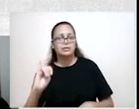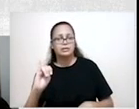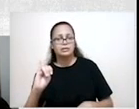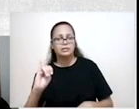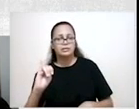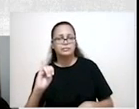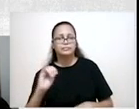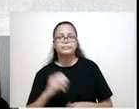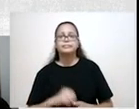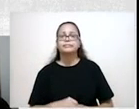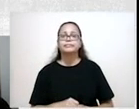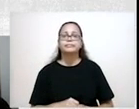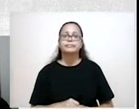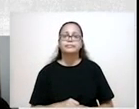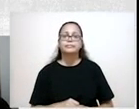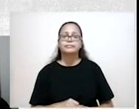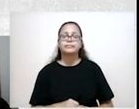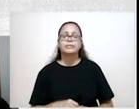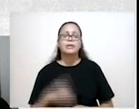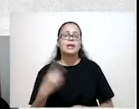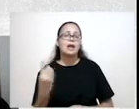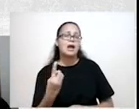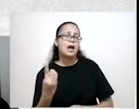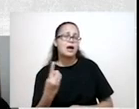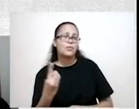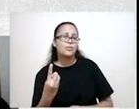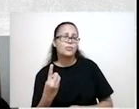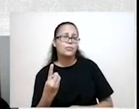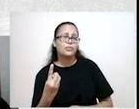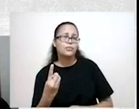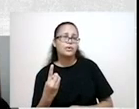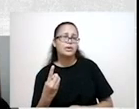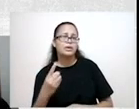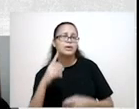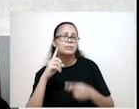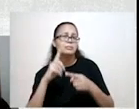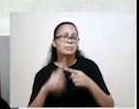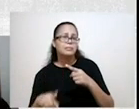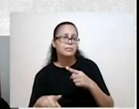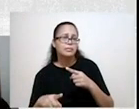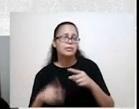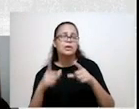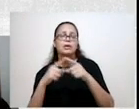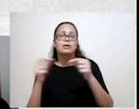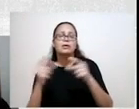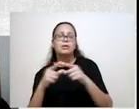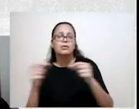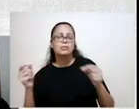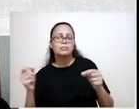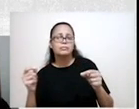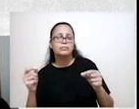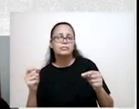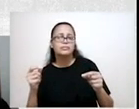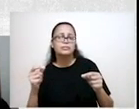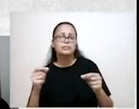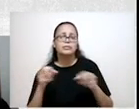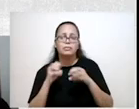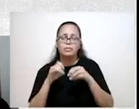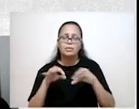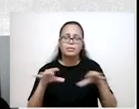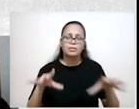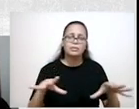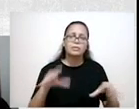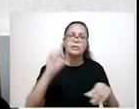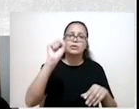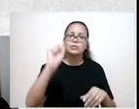Pearl Harbor seria a única capaz de impedir que os japoneses ocupassem os cobiçados territórios do Sudeste